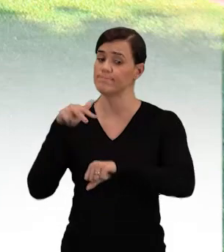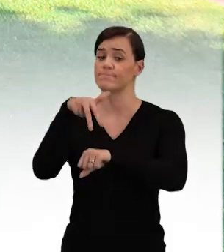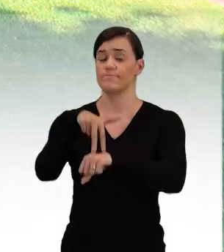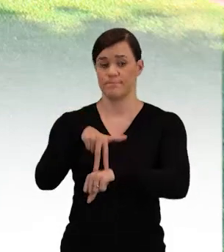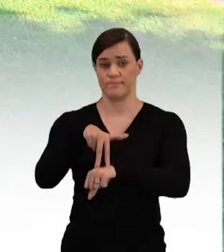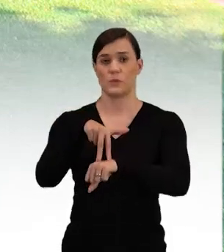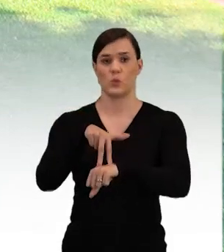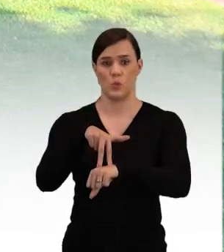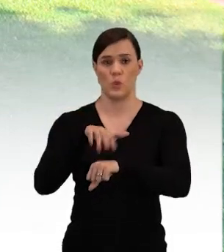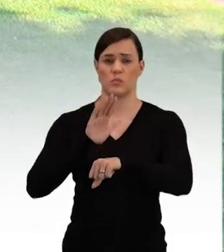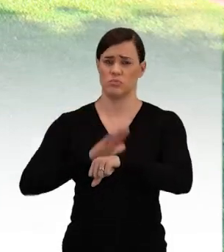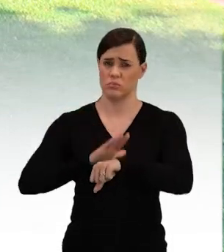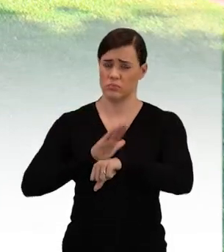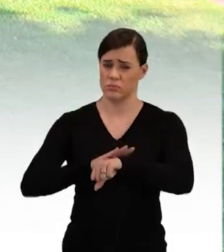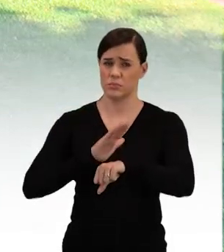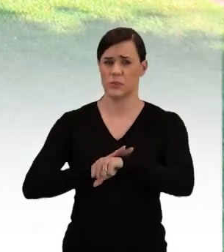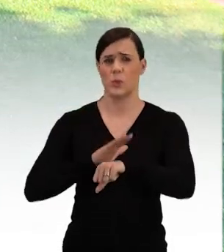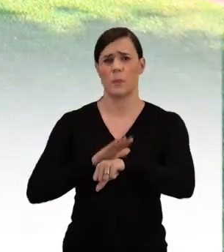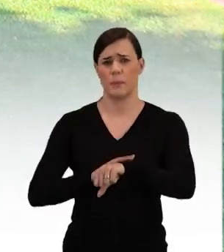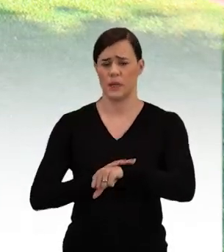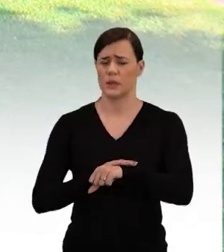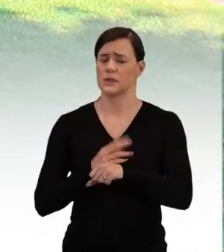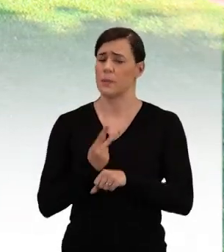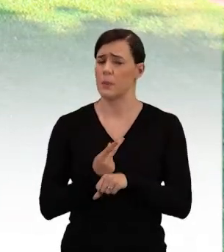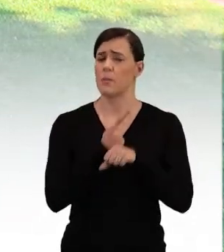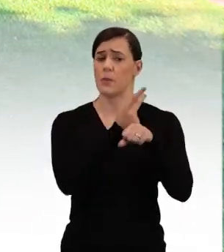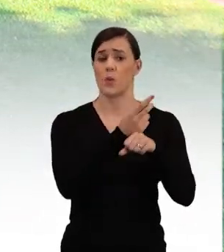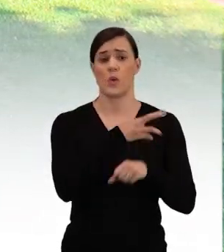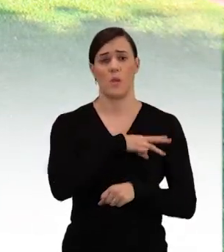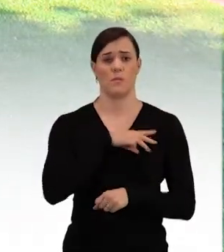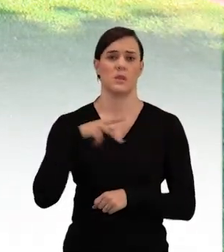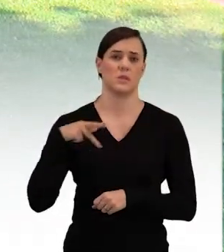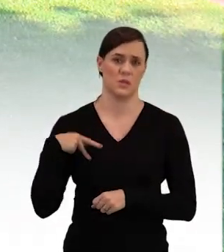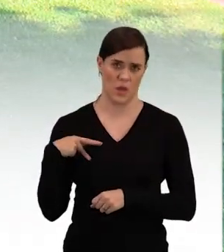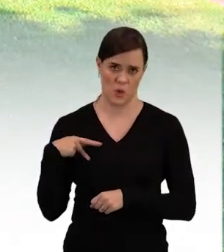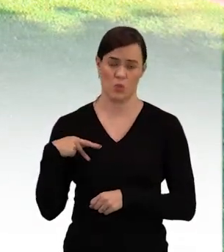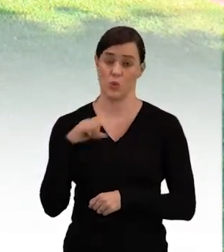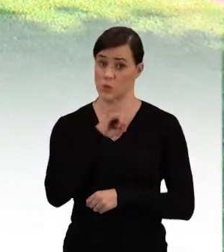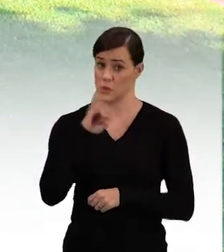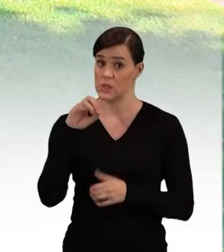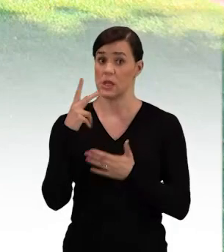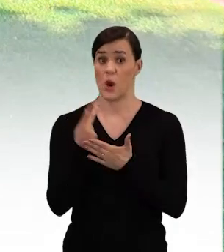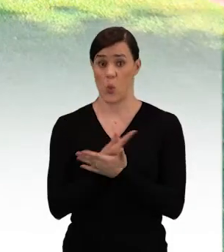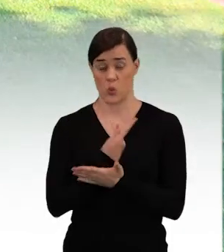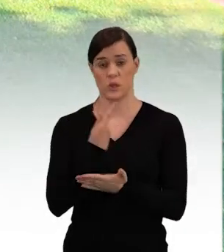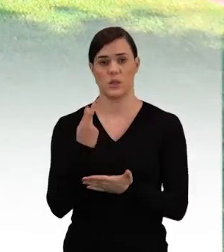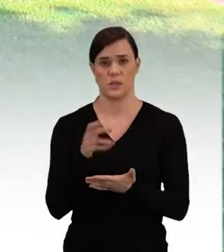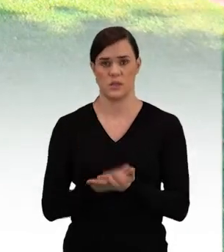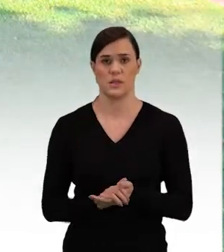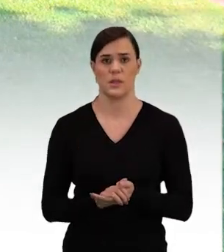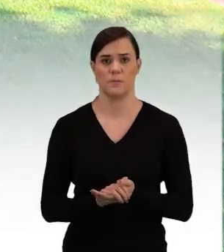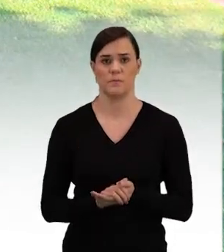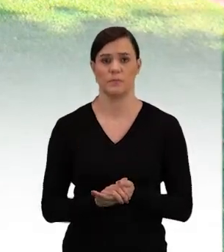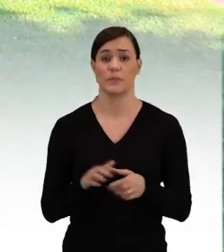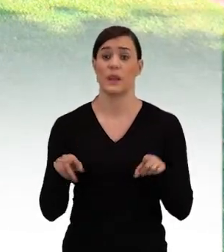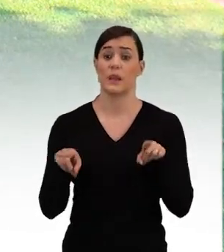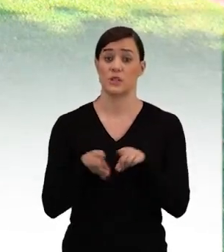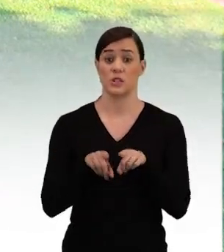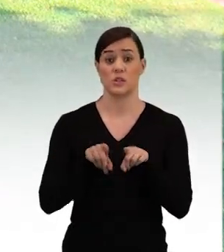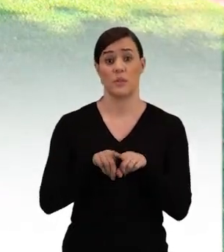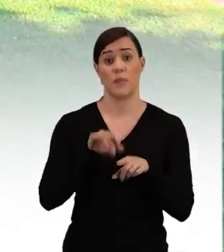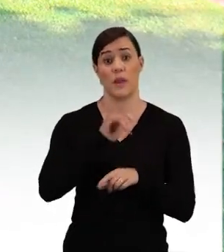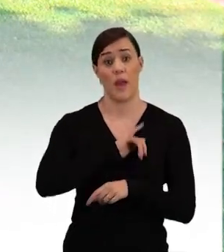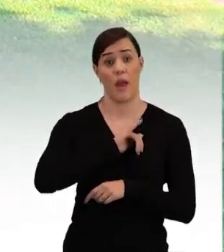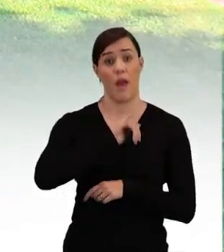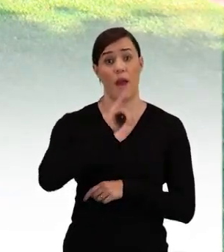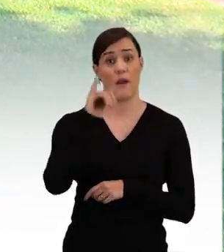de situação e que elas não hesitem em procurar o Ministério Público nesse tipo de situação para que a gente possa, inclusive,